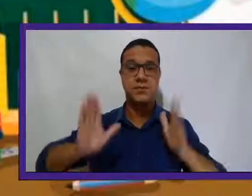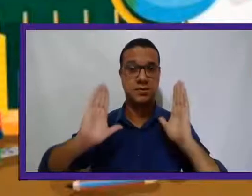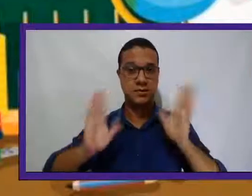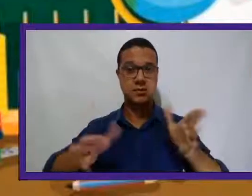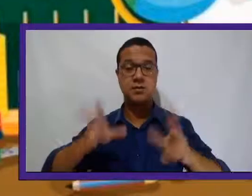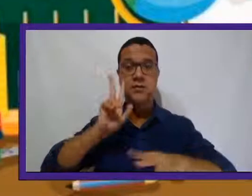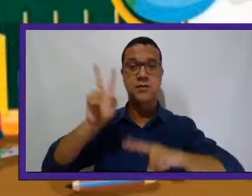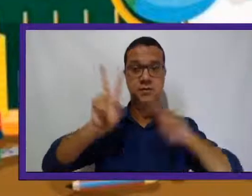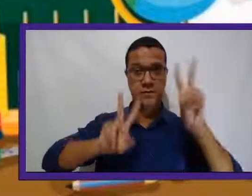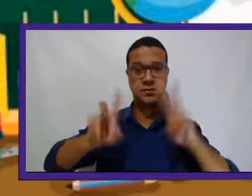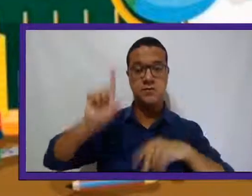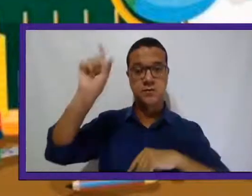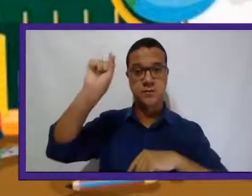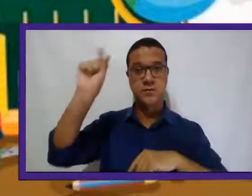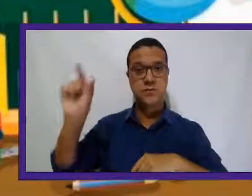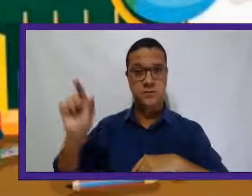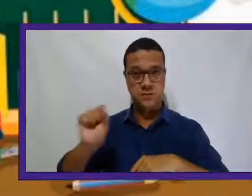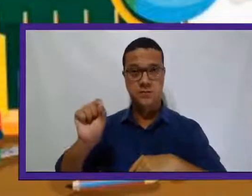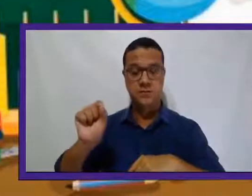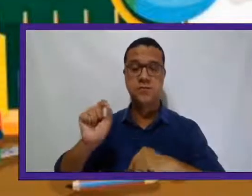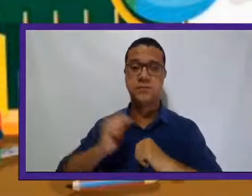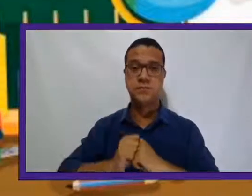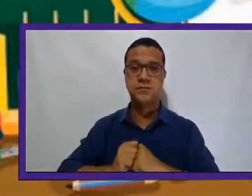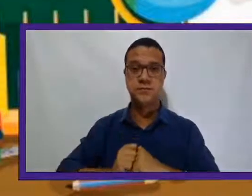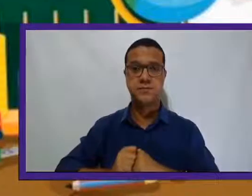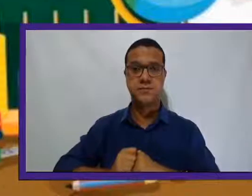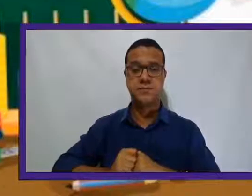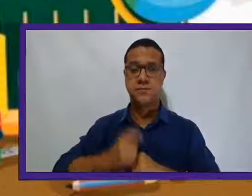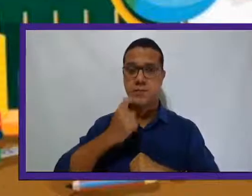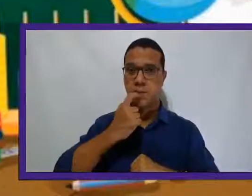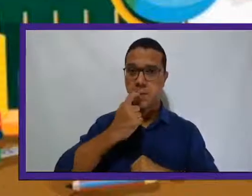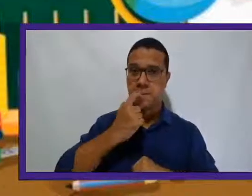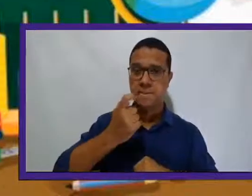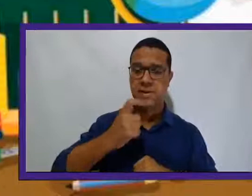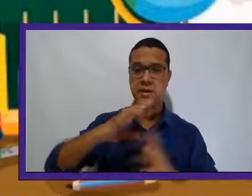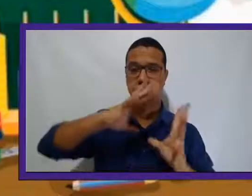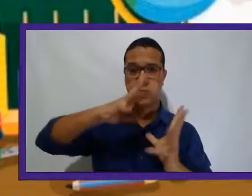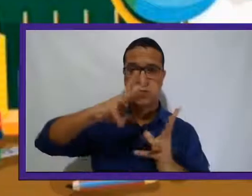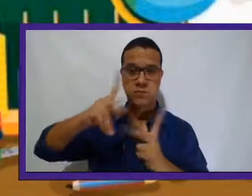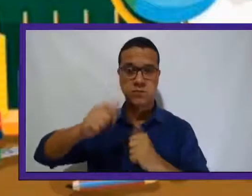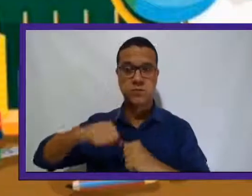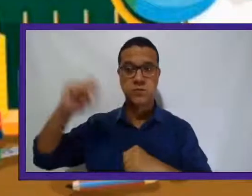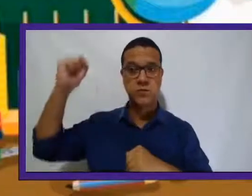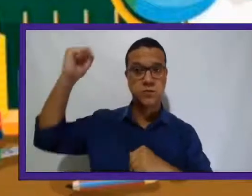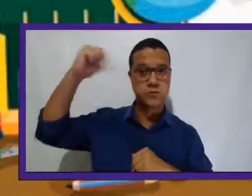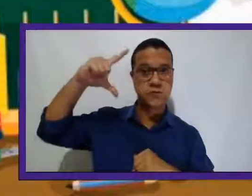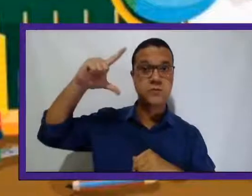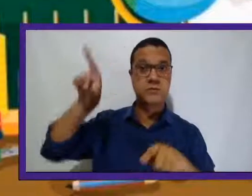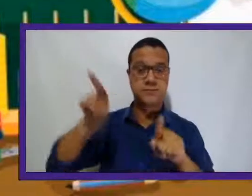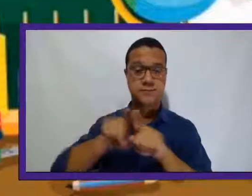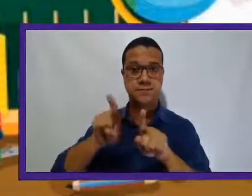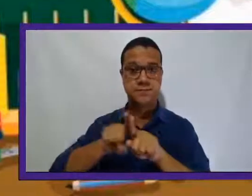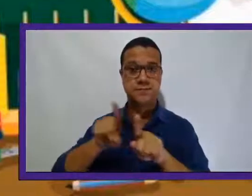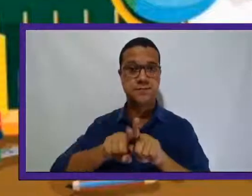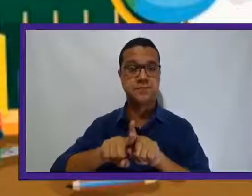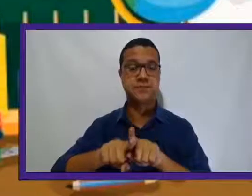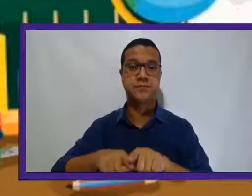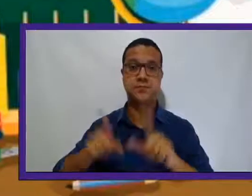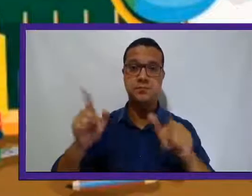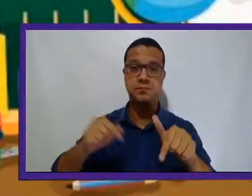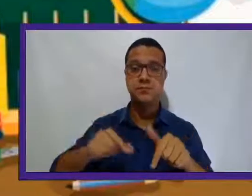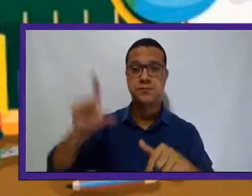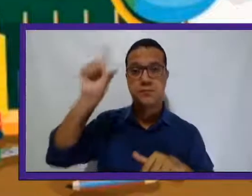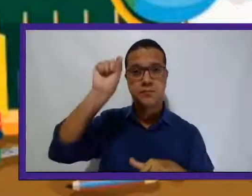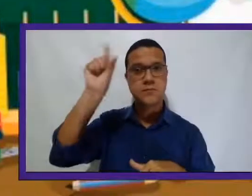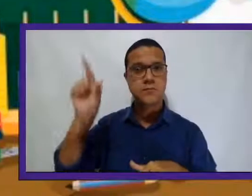Já que vimos Que a Lua Ela está ali Próxima à Terra E o sol também Tanto a